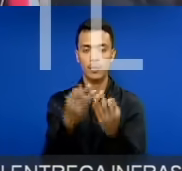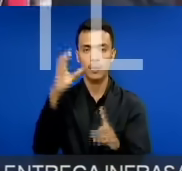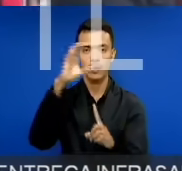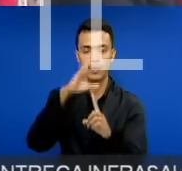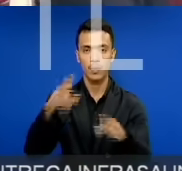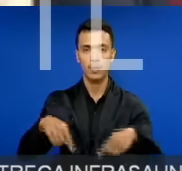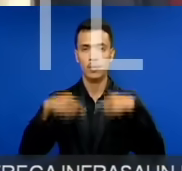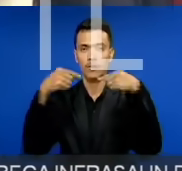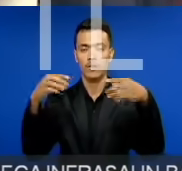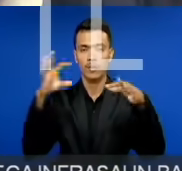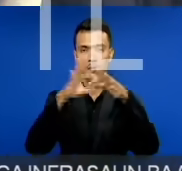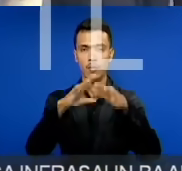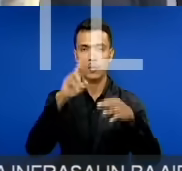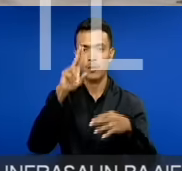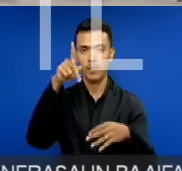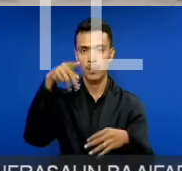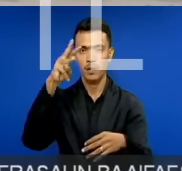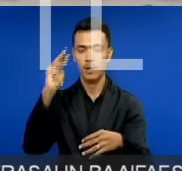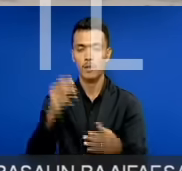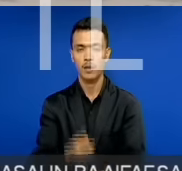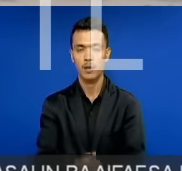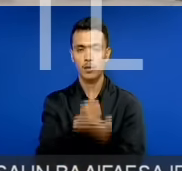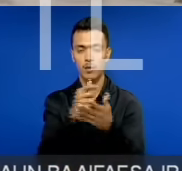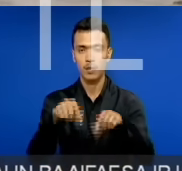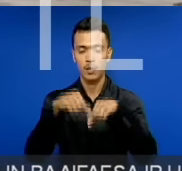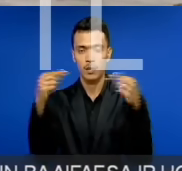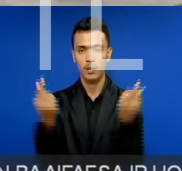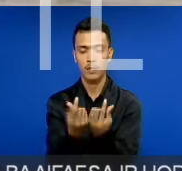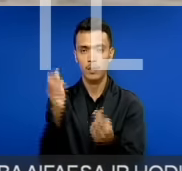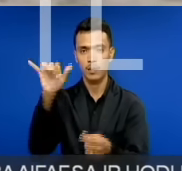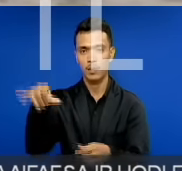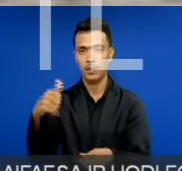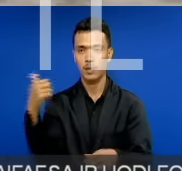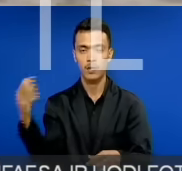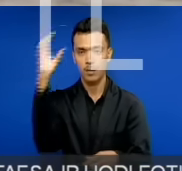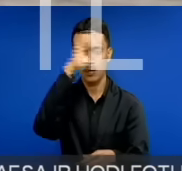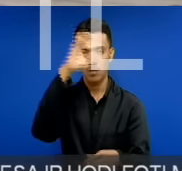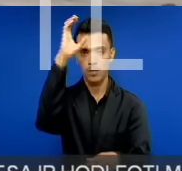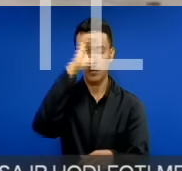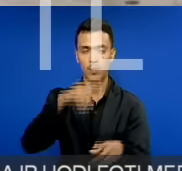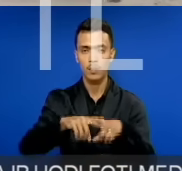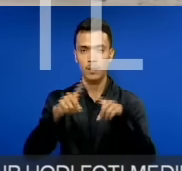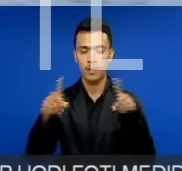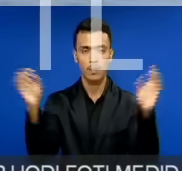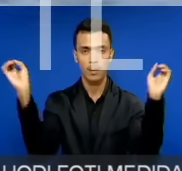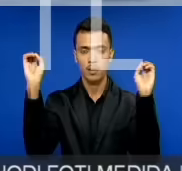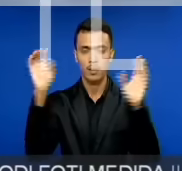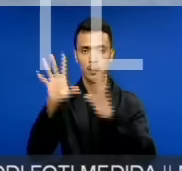coloca quedas membro UPM no apoio tan russi equipa Siracelo. Rodibuca tuir quedas Matebian, mas bela consegue